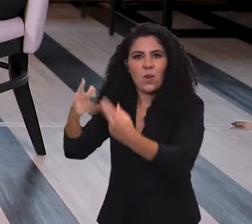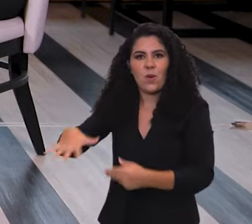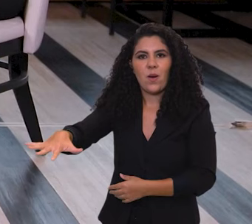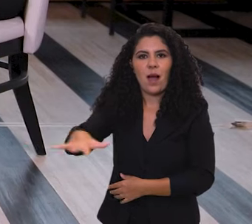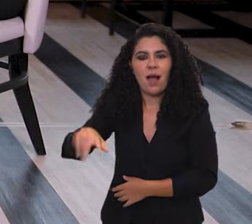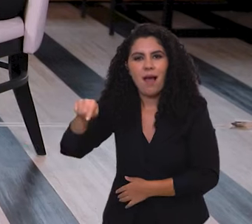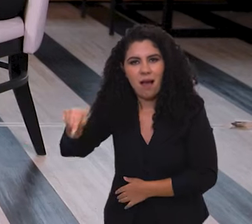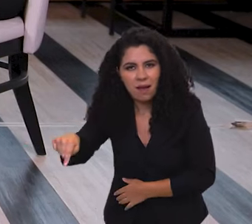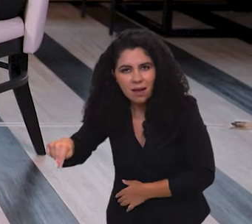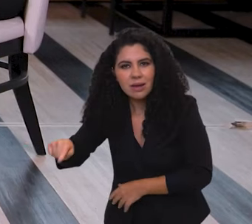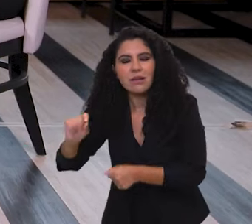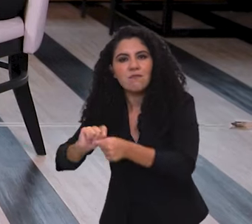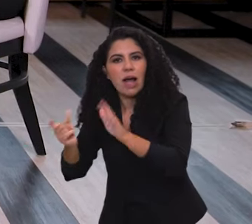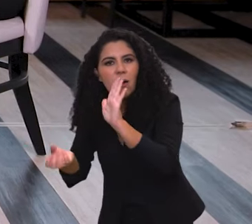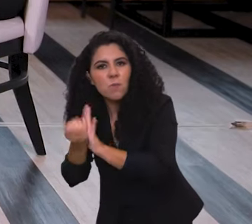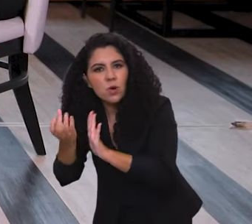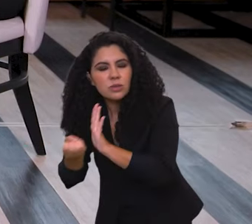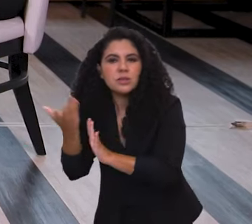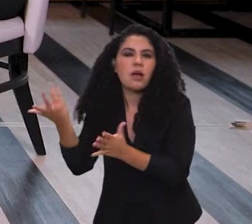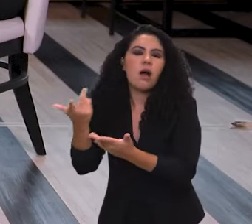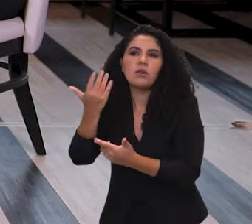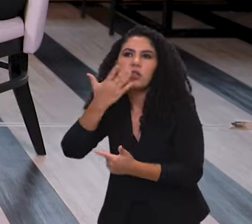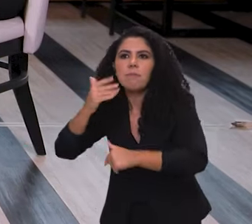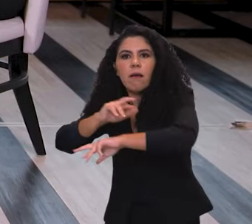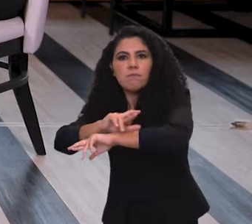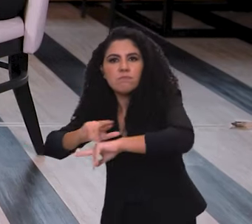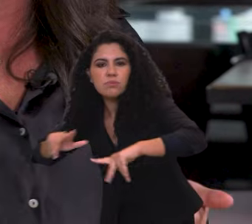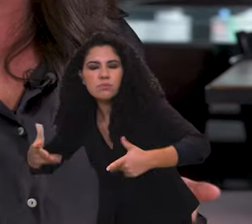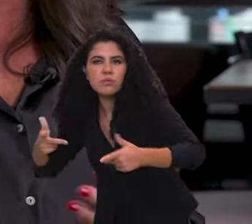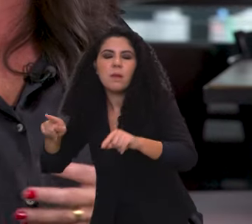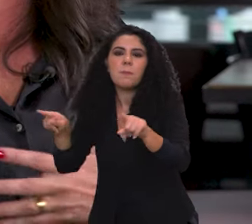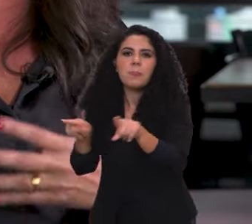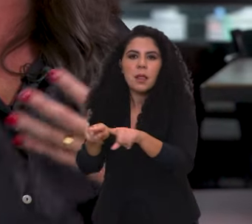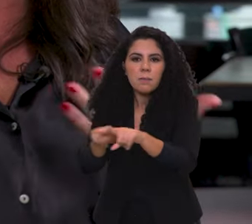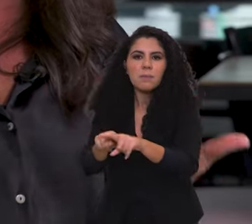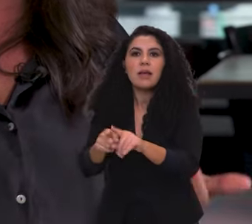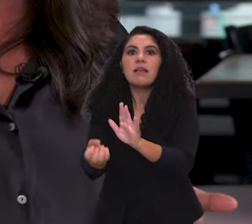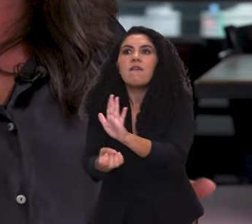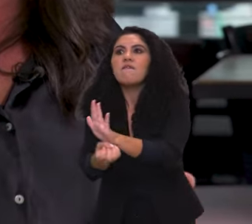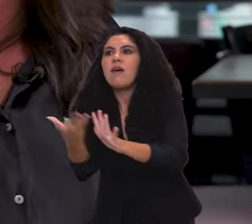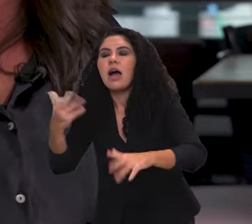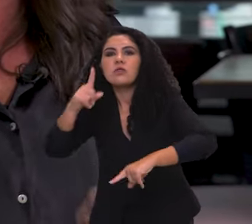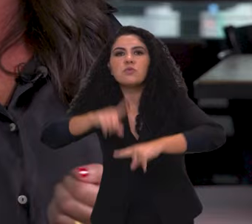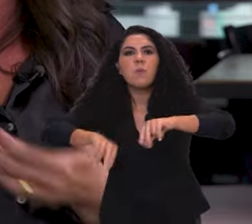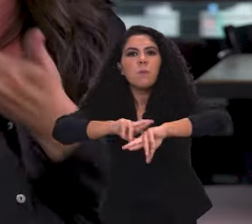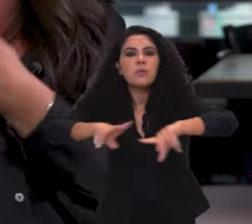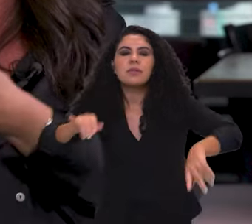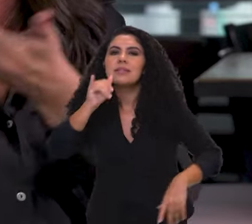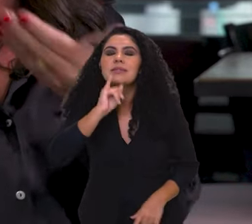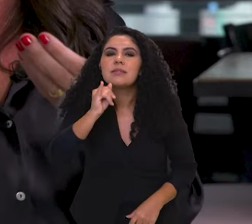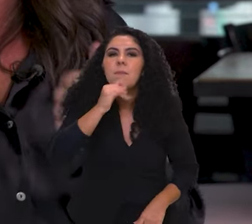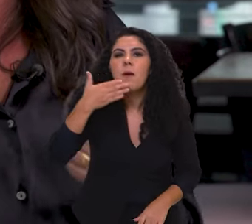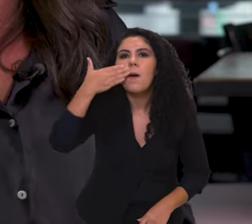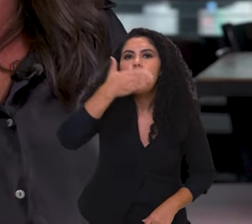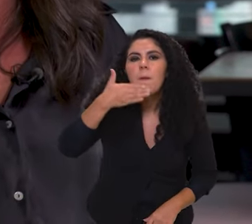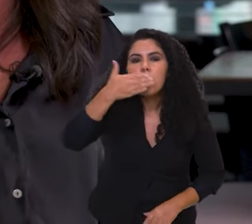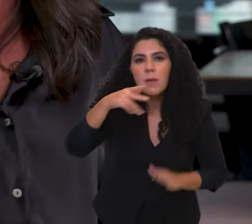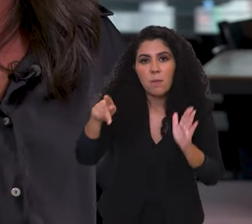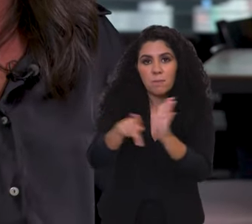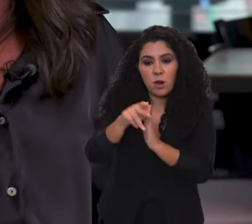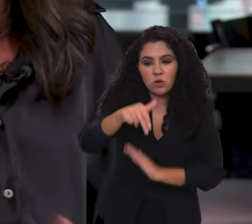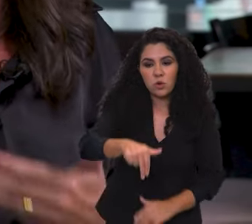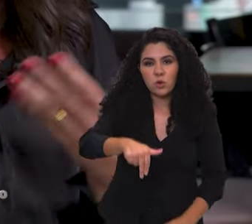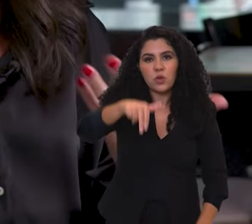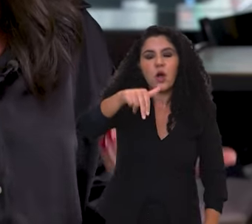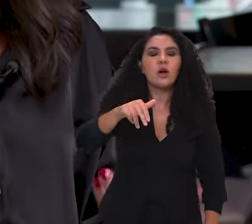Um exemplo disso é a denominação de origem, indicação de procedência, que muitos produtos, como o mel do norte de